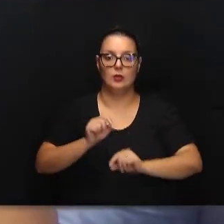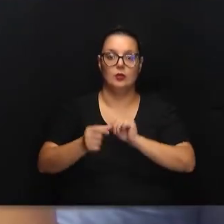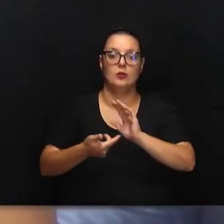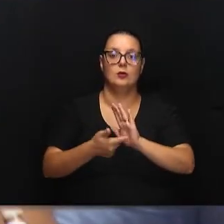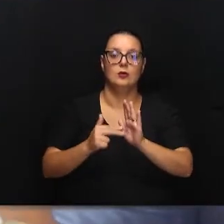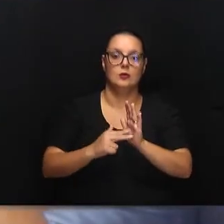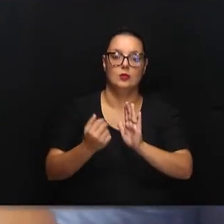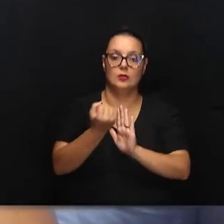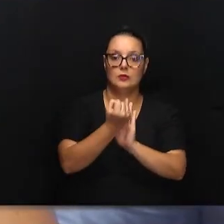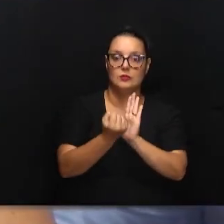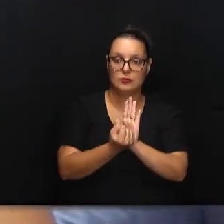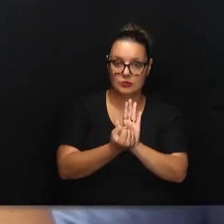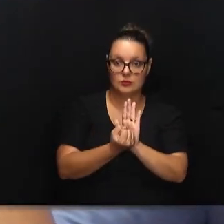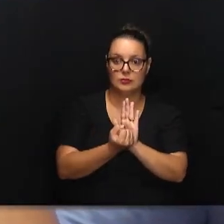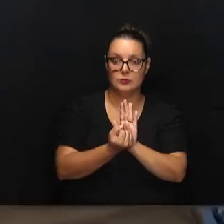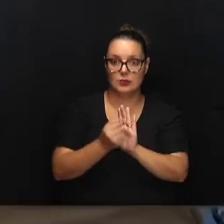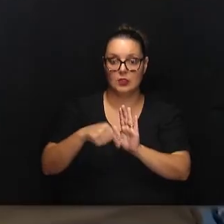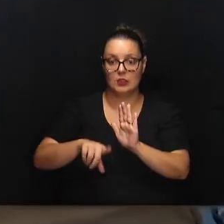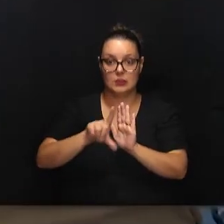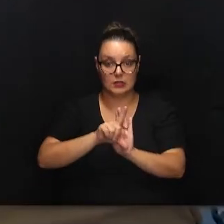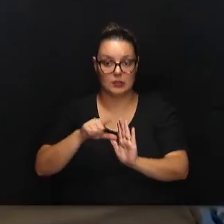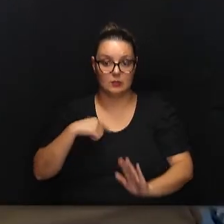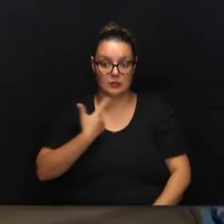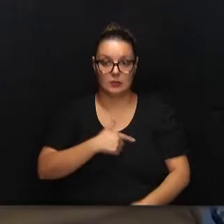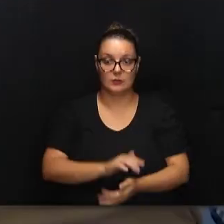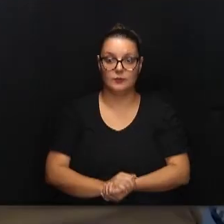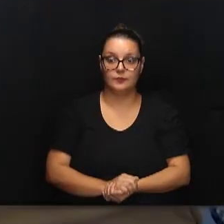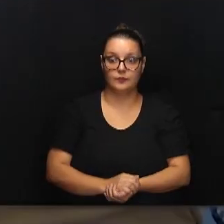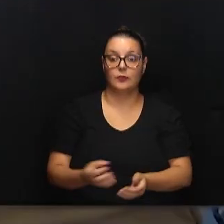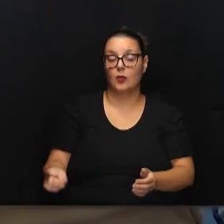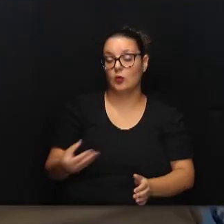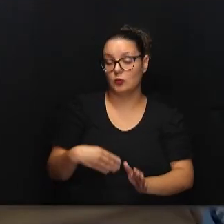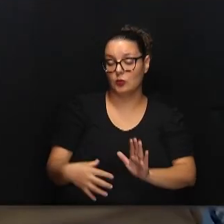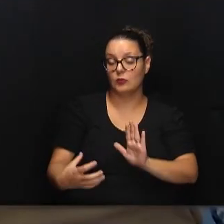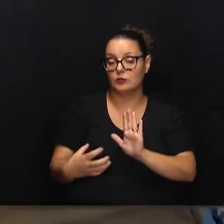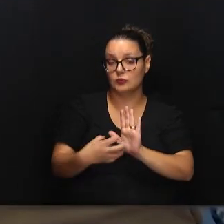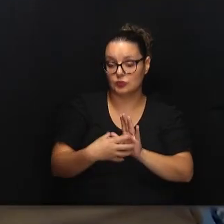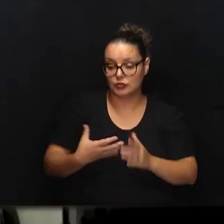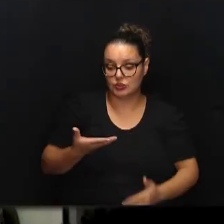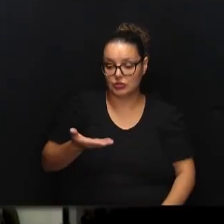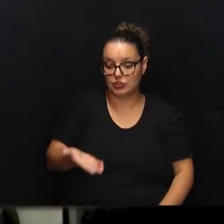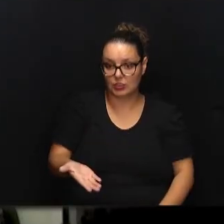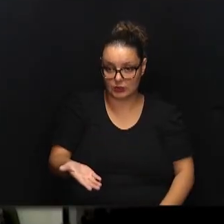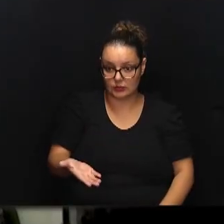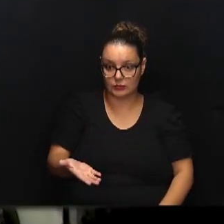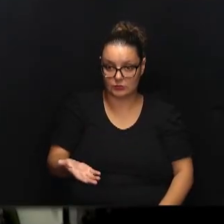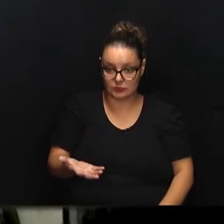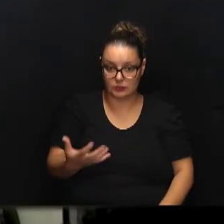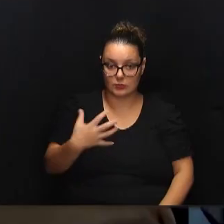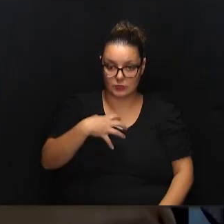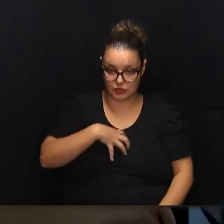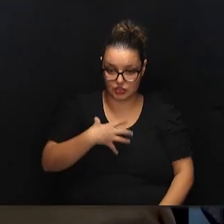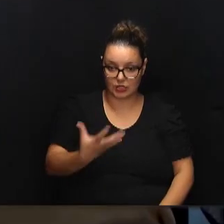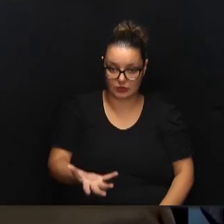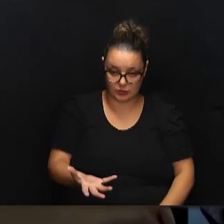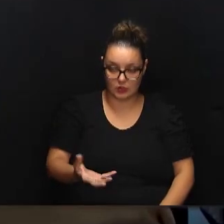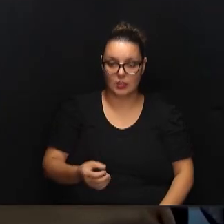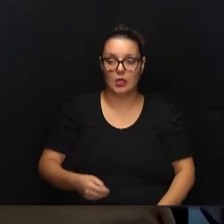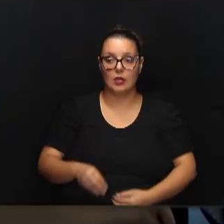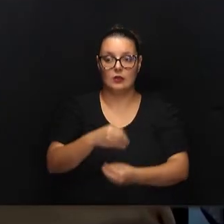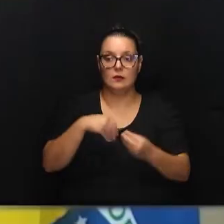o que simboliza, de fato, essa lei para nós. O novo formato prevê uma programação ampla, envolvendo